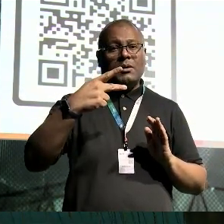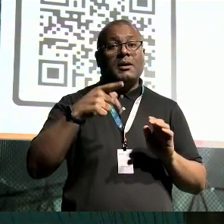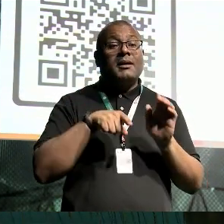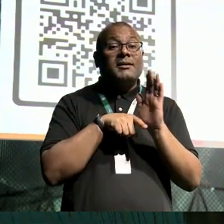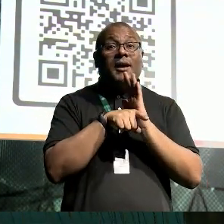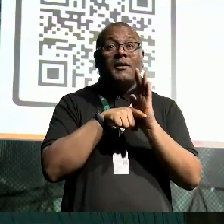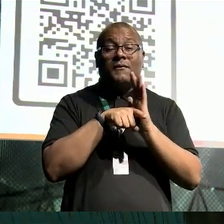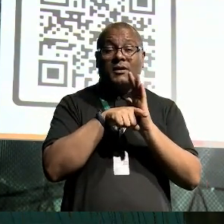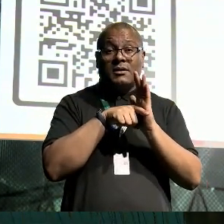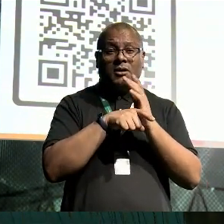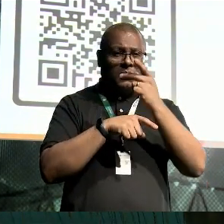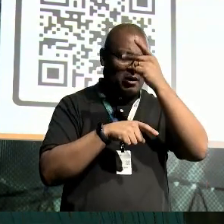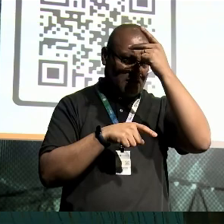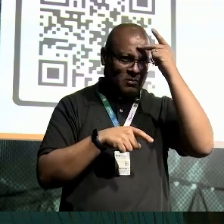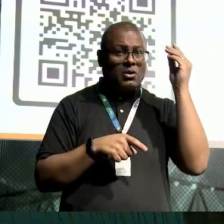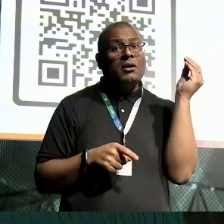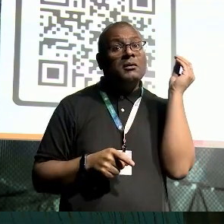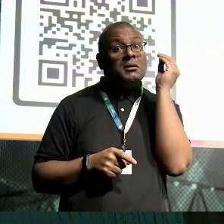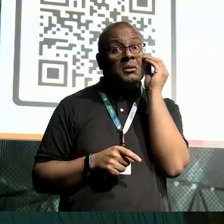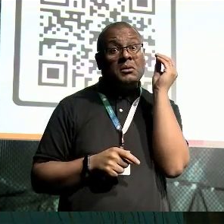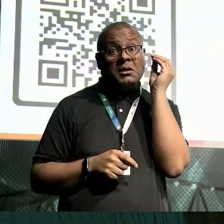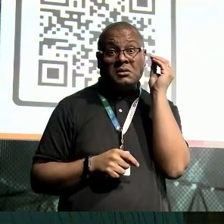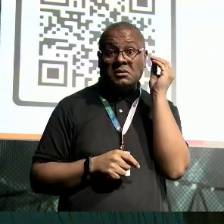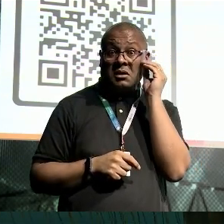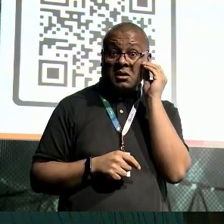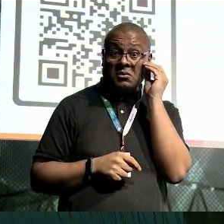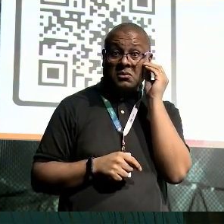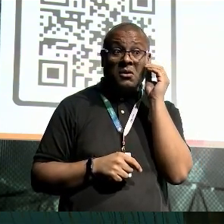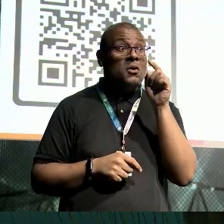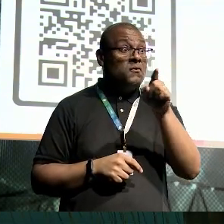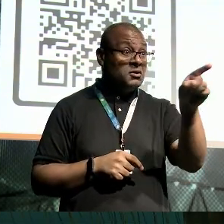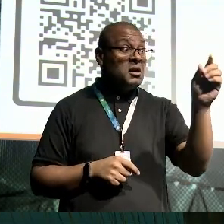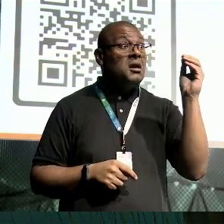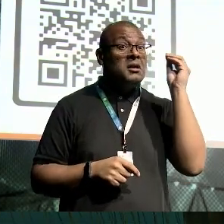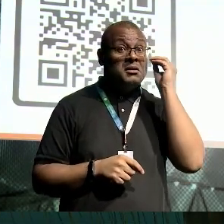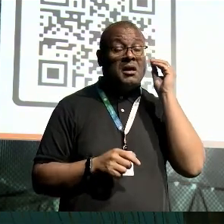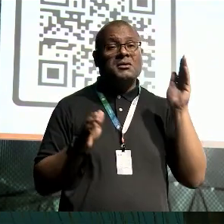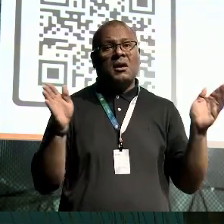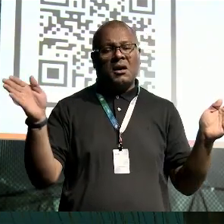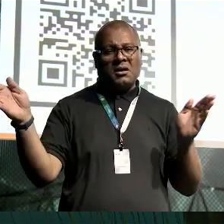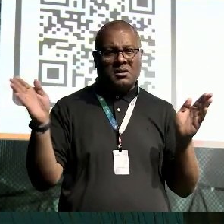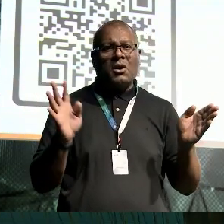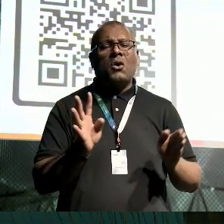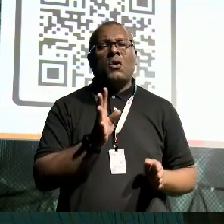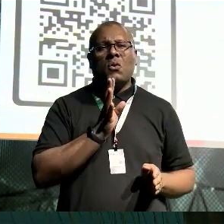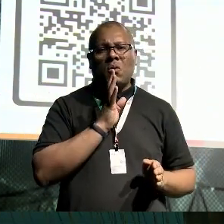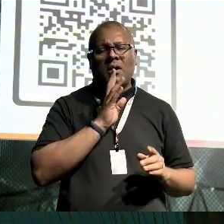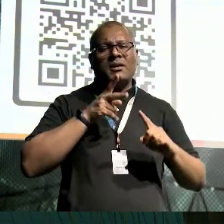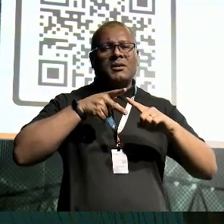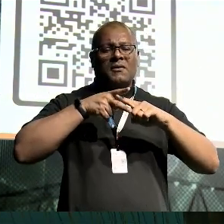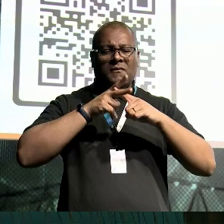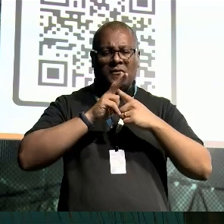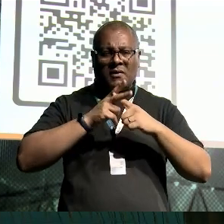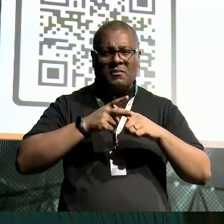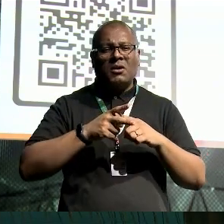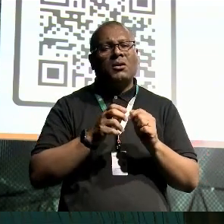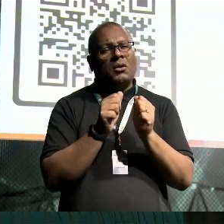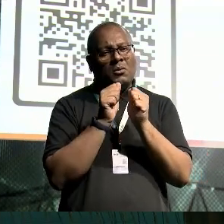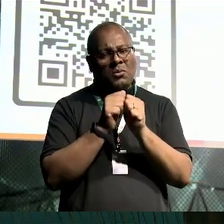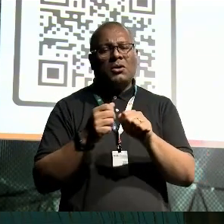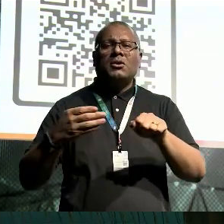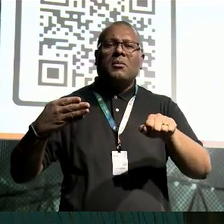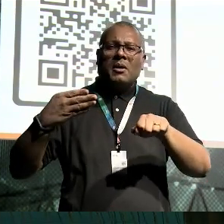investigando exatamente se as pessoas estão testando. Então, se vocês fazem teste de acessibilidade e conhecem ferramentas de acessibilidade, eu gostaria que vocês